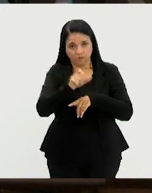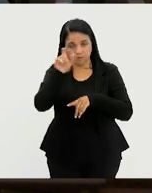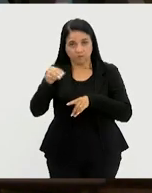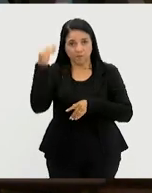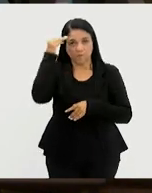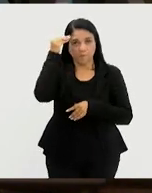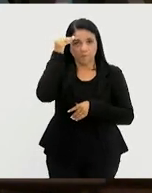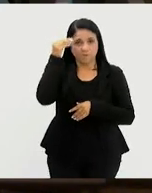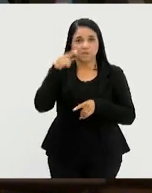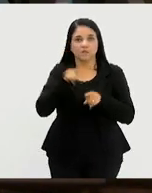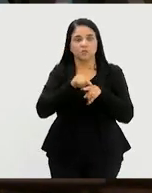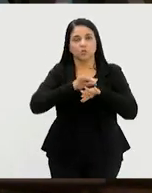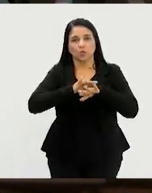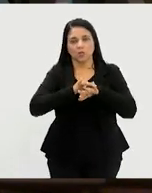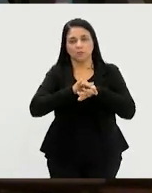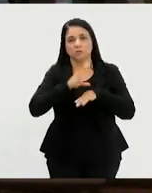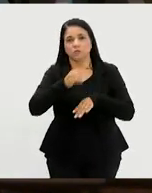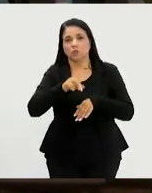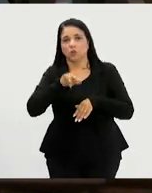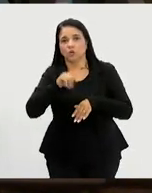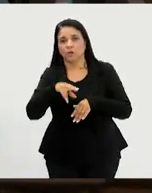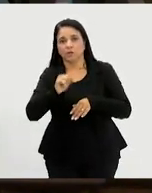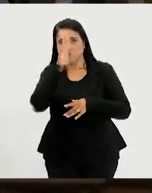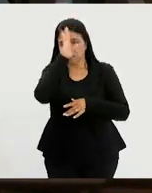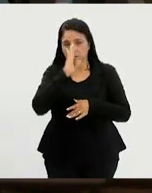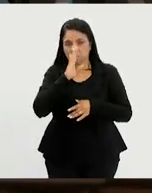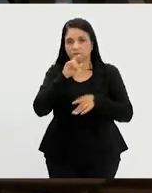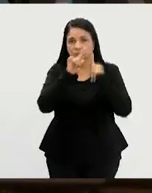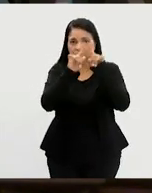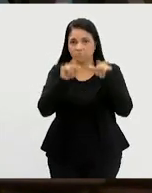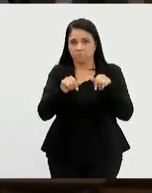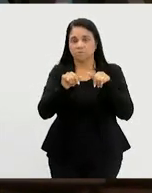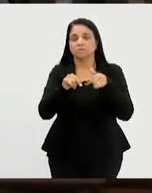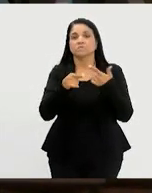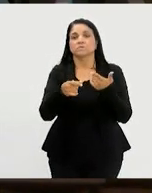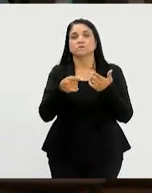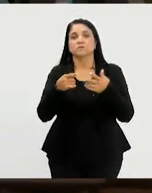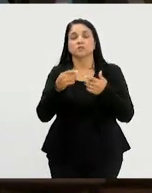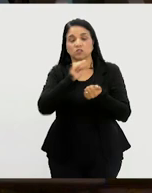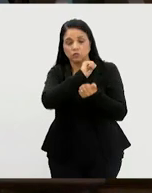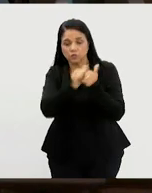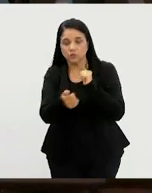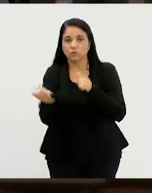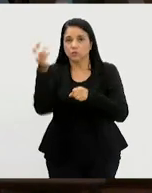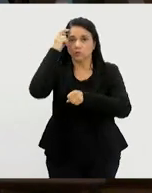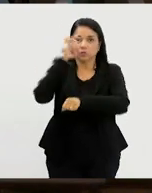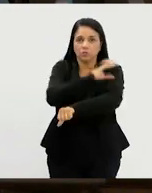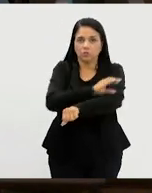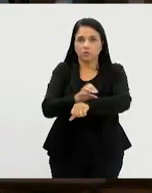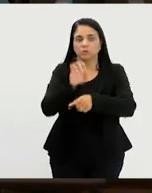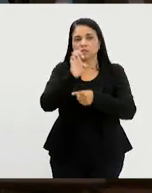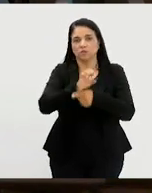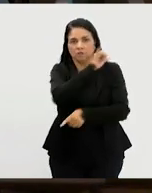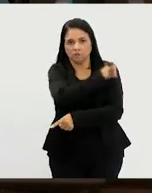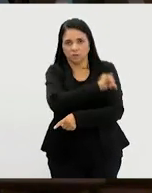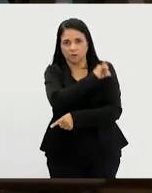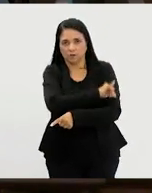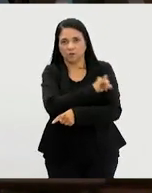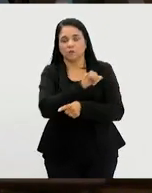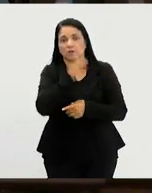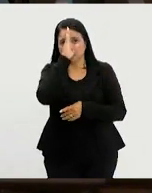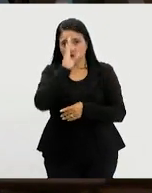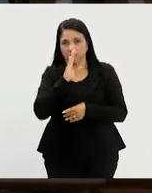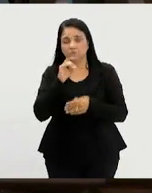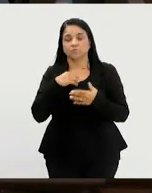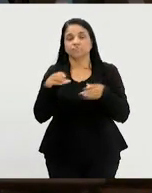crônicas a gratuidade de acesso ao serviço de Cultura esporte e lazer no âmbito do Estado do Rio de Janeiro par das comissões de